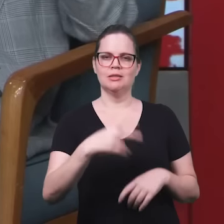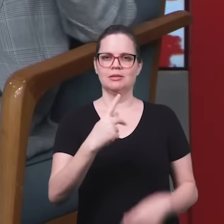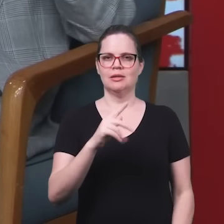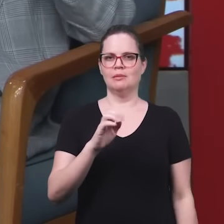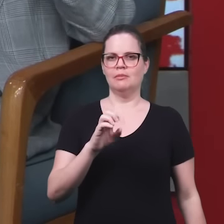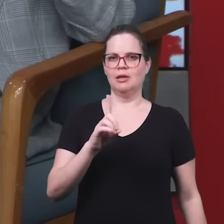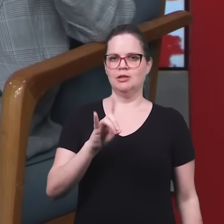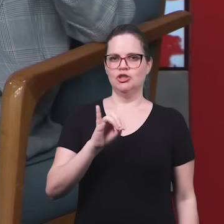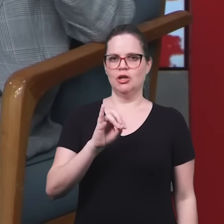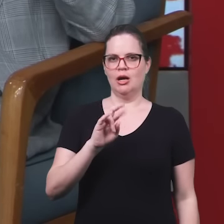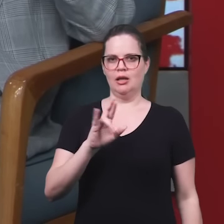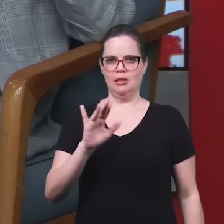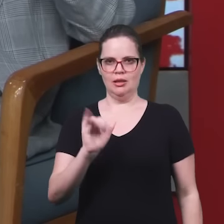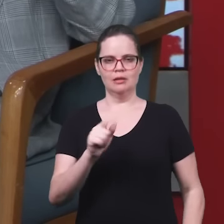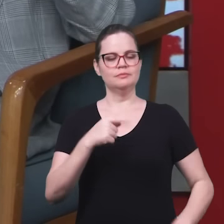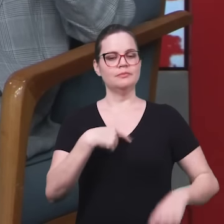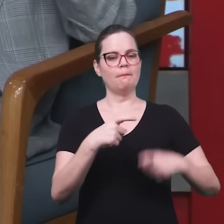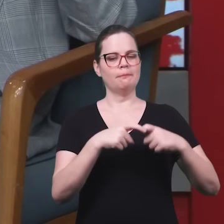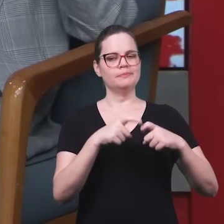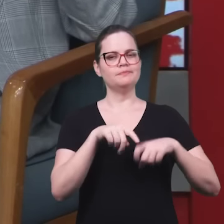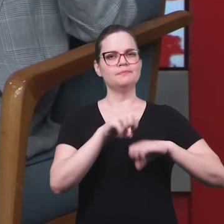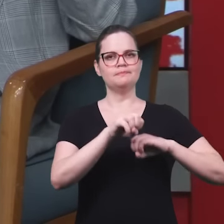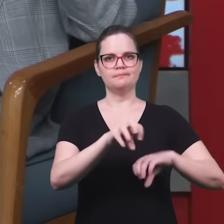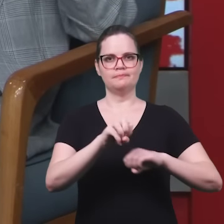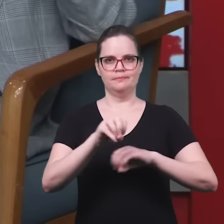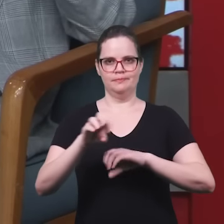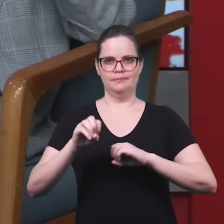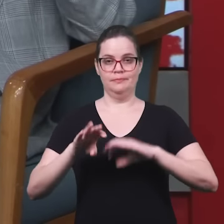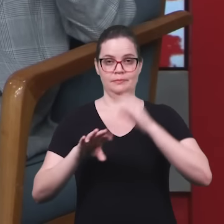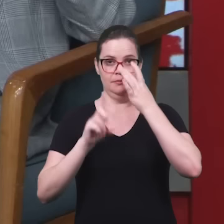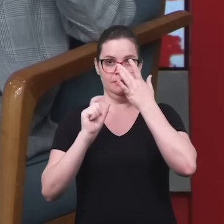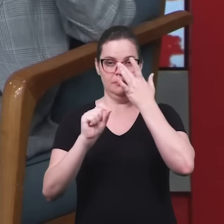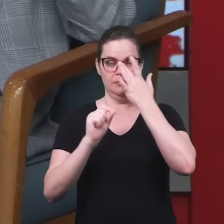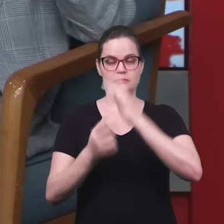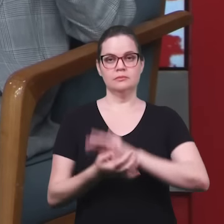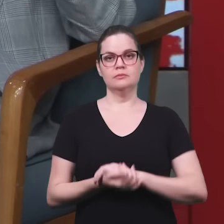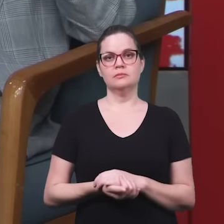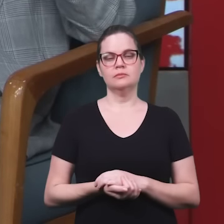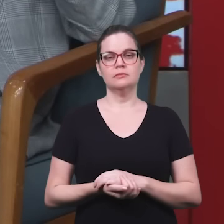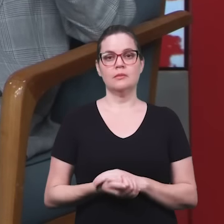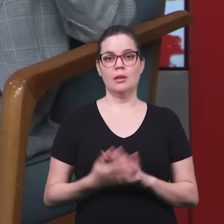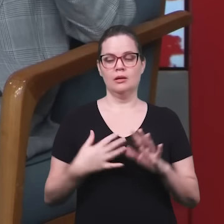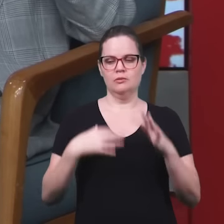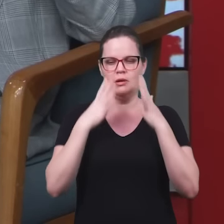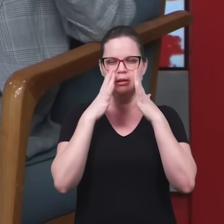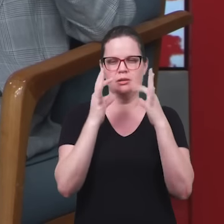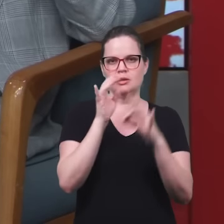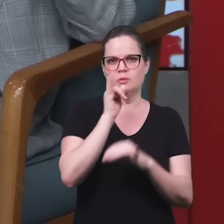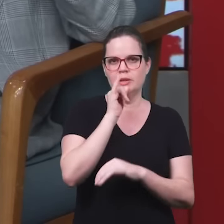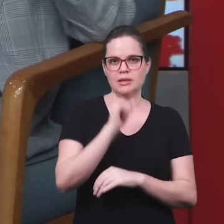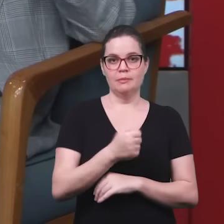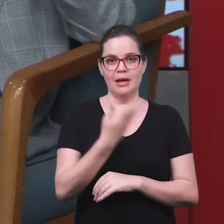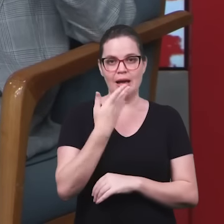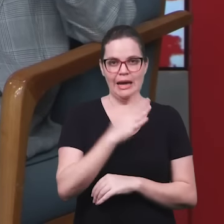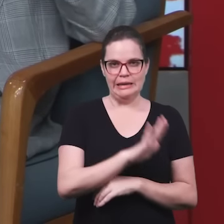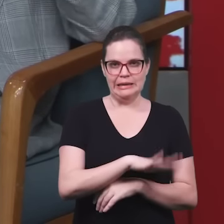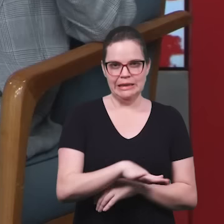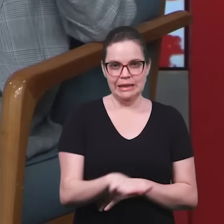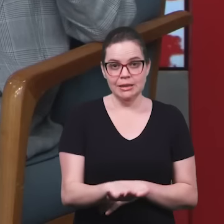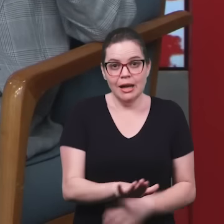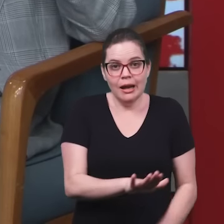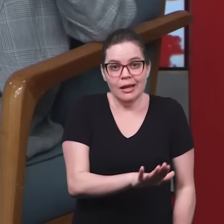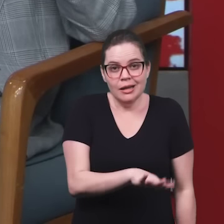nossa faculdade, nos nossos cursos de pediatria, chamando a atenção, por exemplo, no desenvolvimento